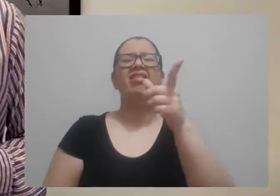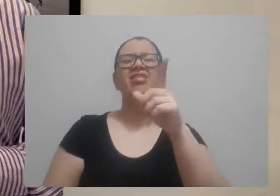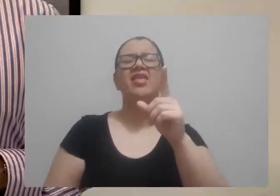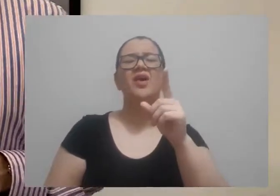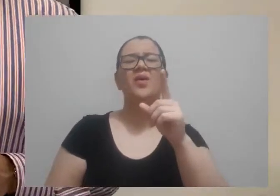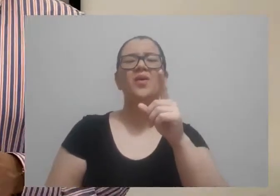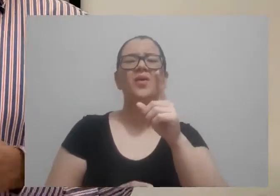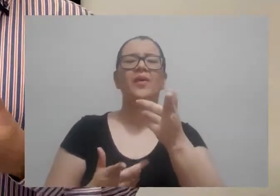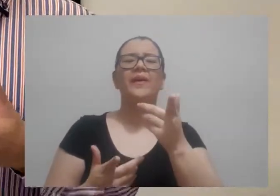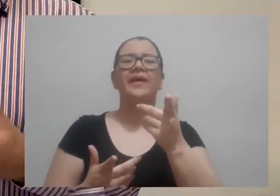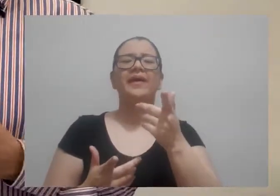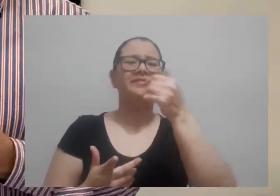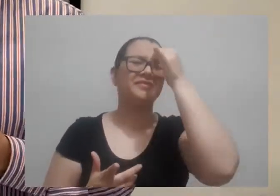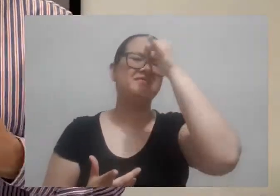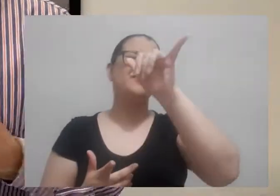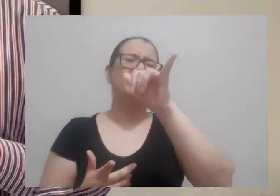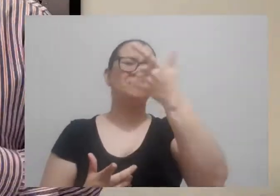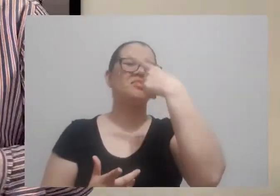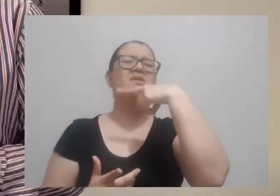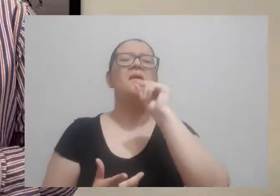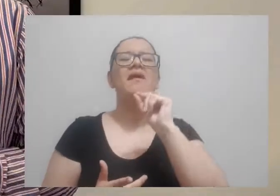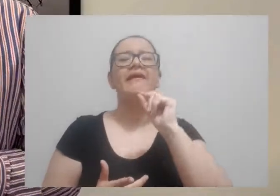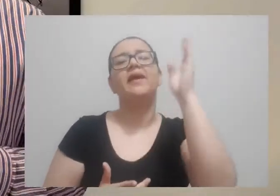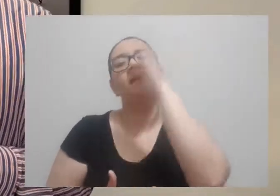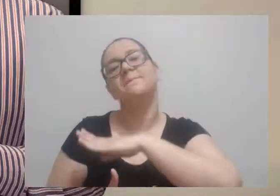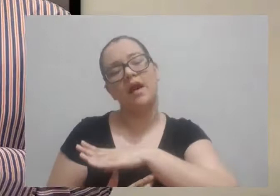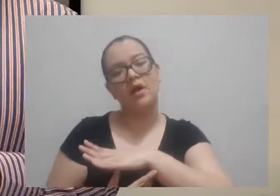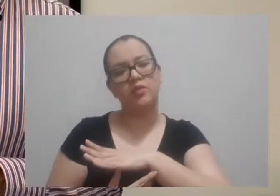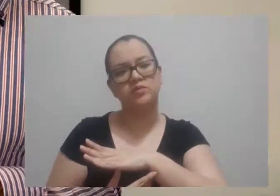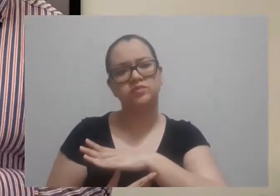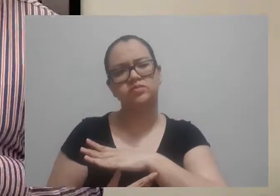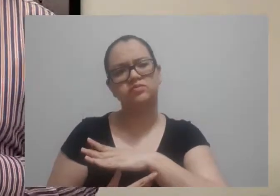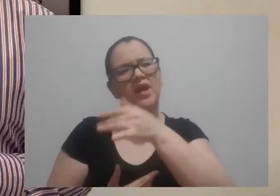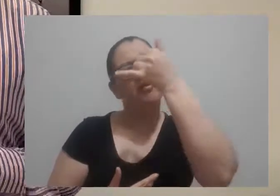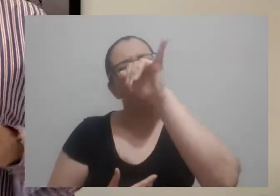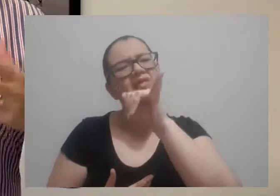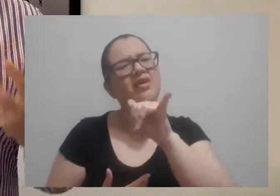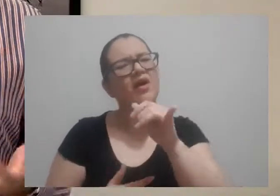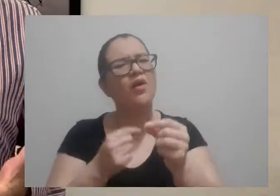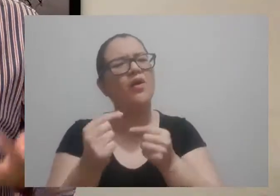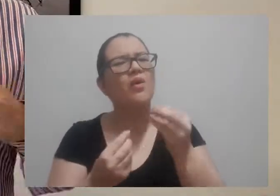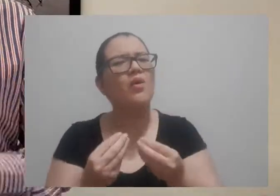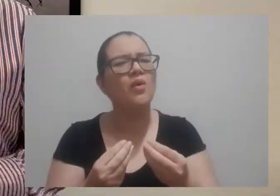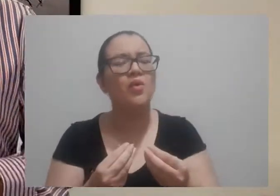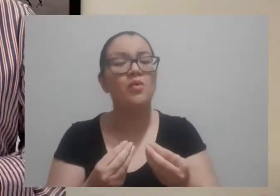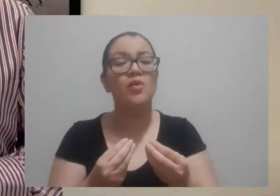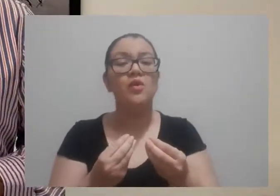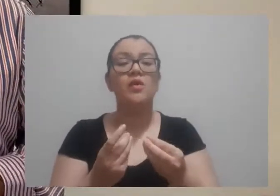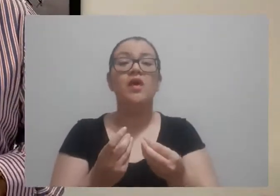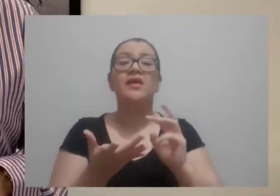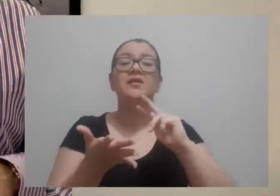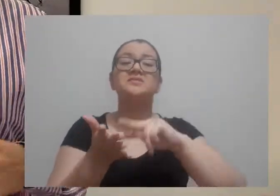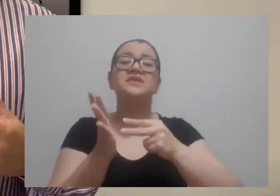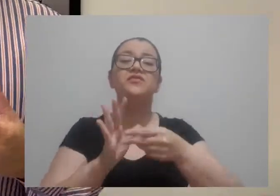fundo dessa palavra resistir é um pano de fundo jurídico e tem um significado no original